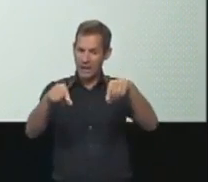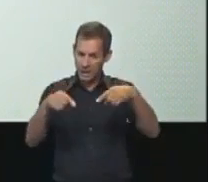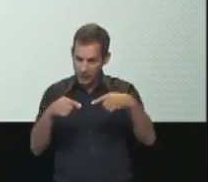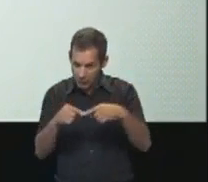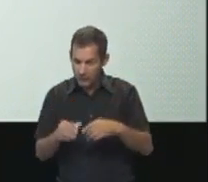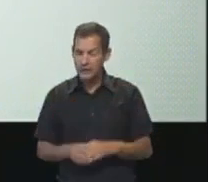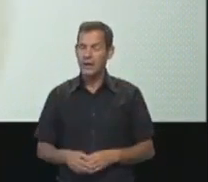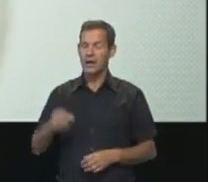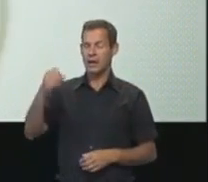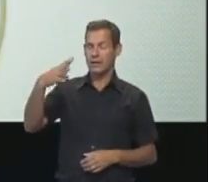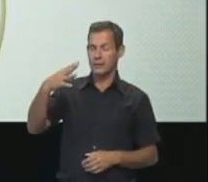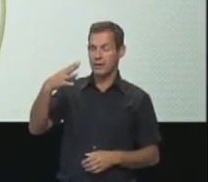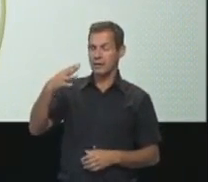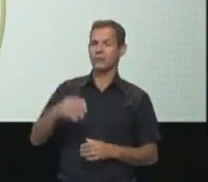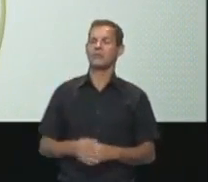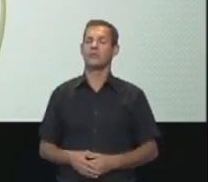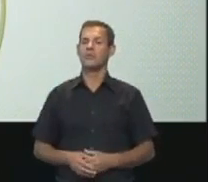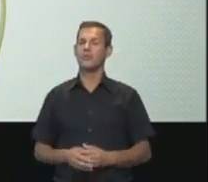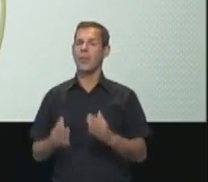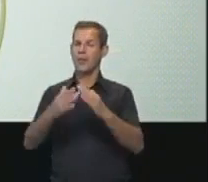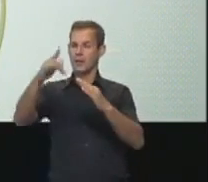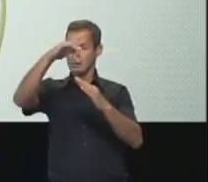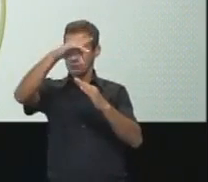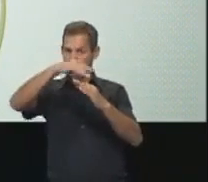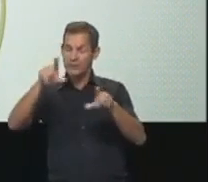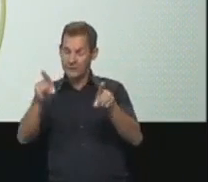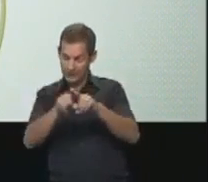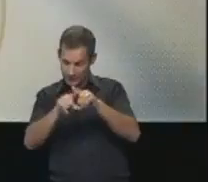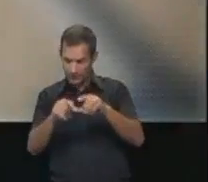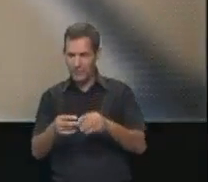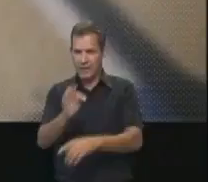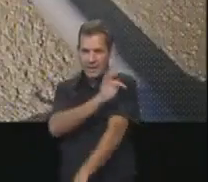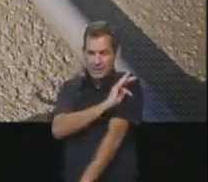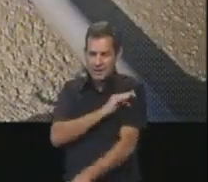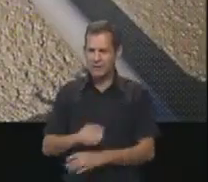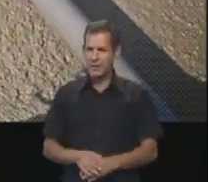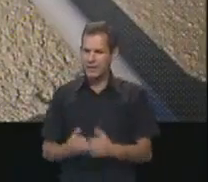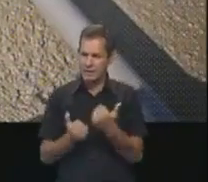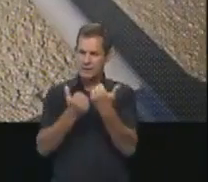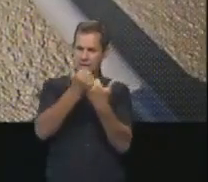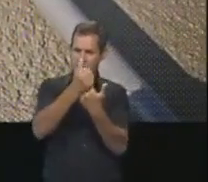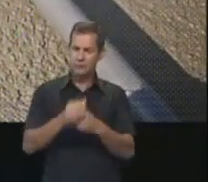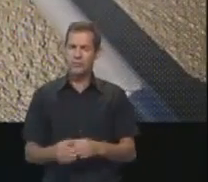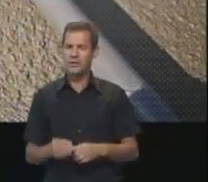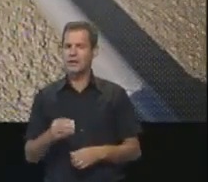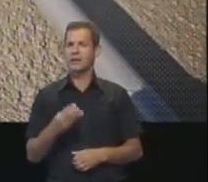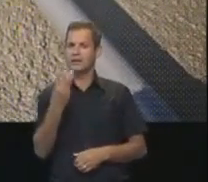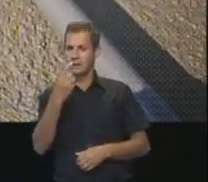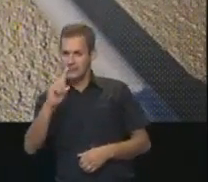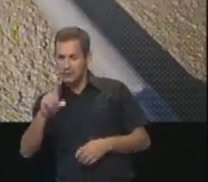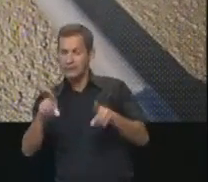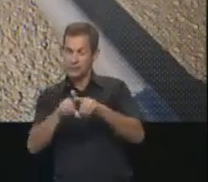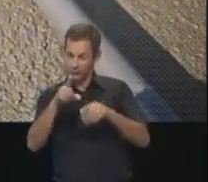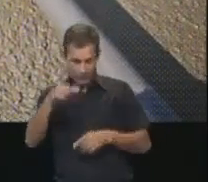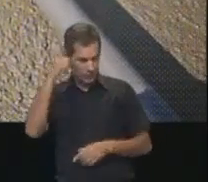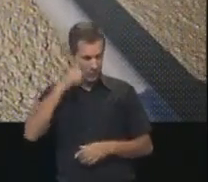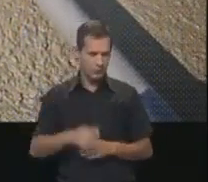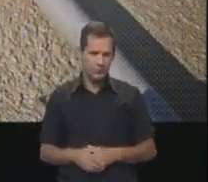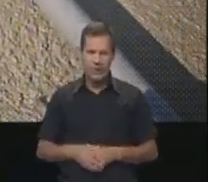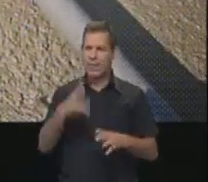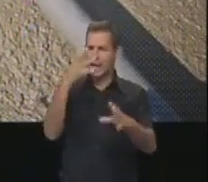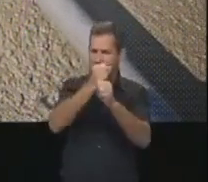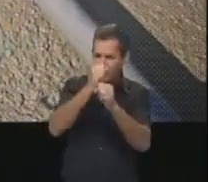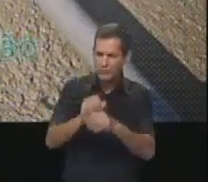das luminárias no teto circular. E por meio da técnica da substituição trigonométrica, você será capaz